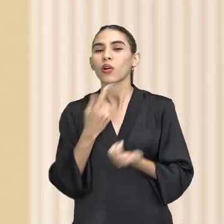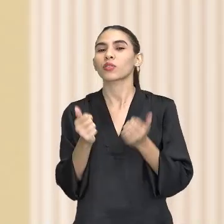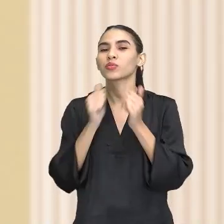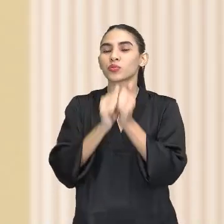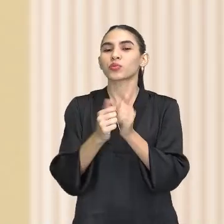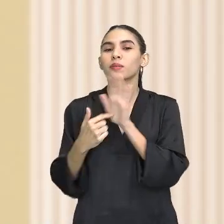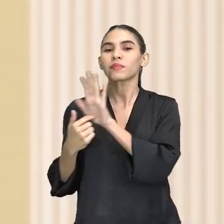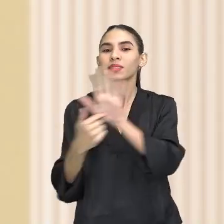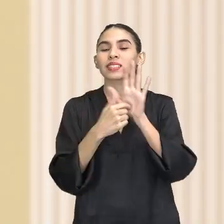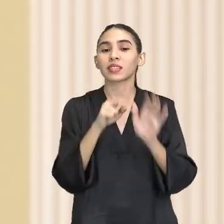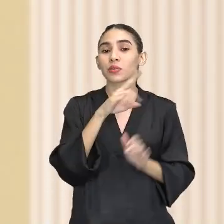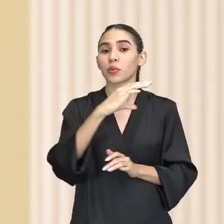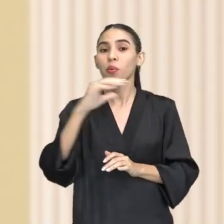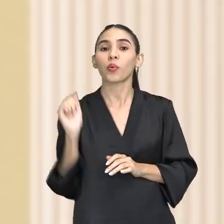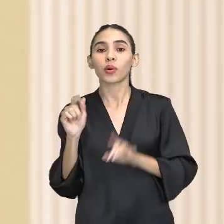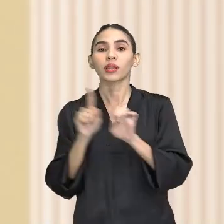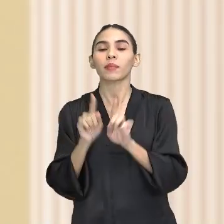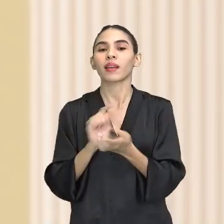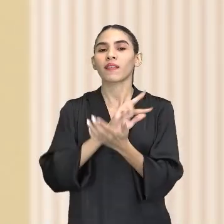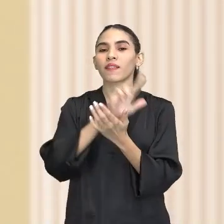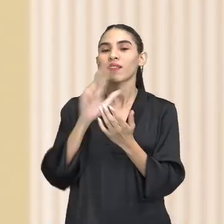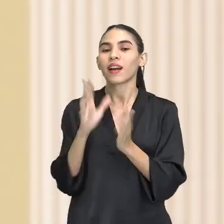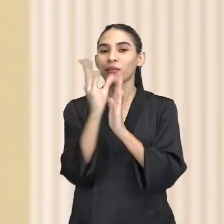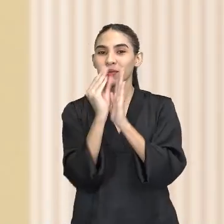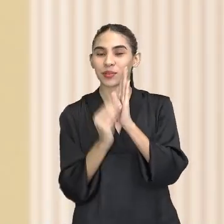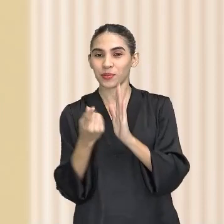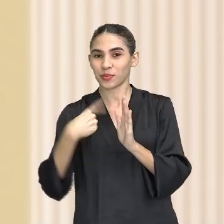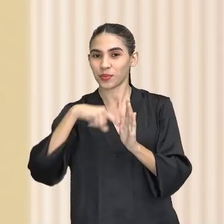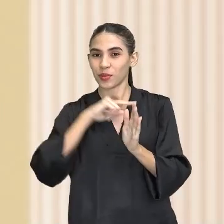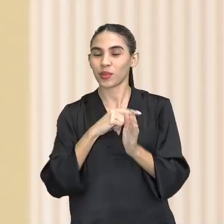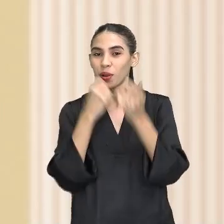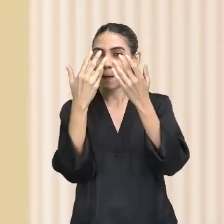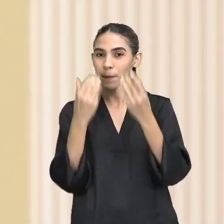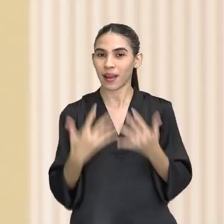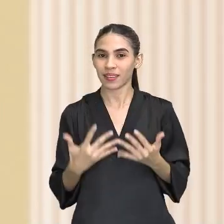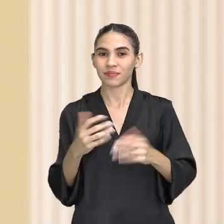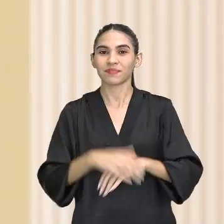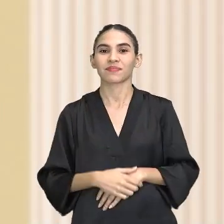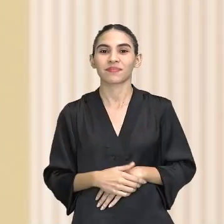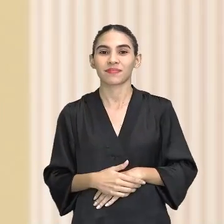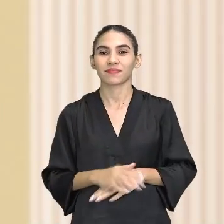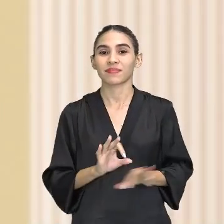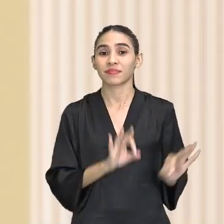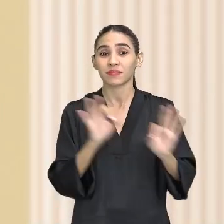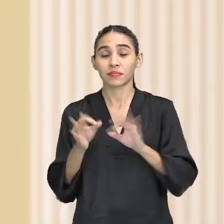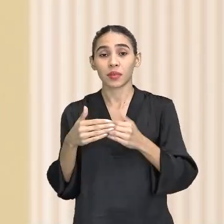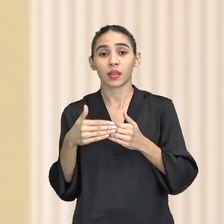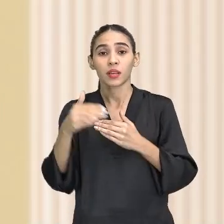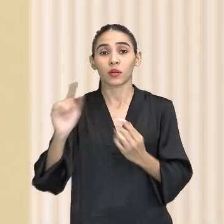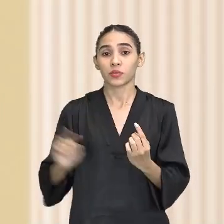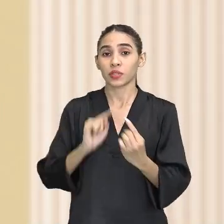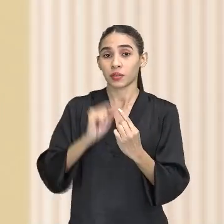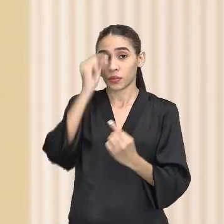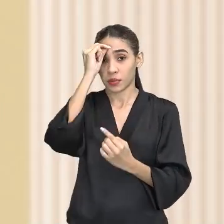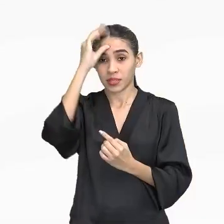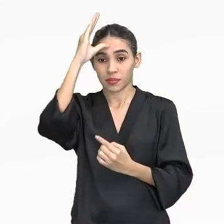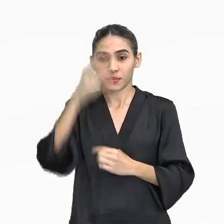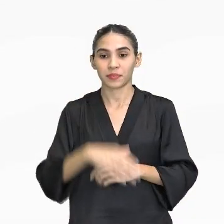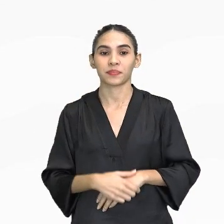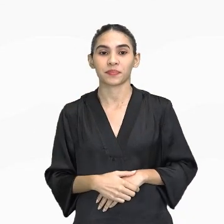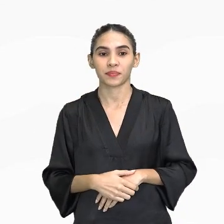trazendo essa UCA, e seus diversos conteúdos que nós vamos compreender. Então vamos lá observar o nosso objeto de conhecimento.